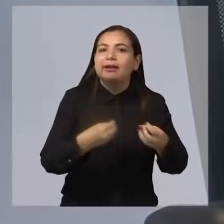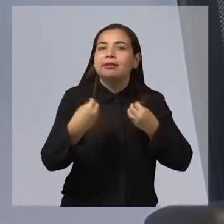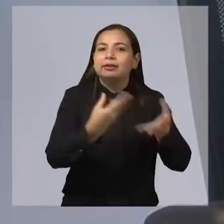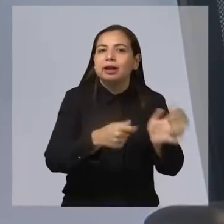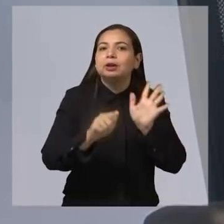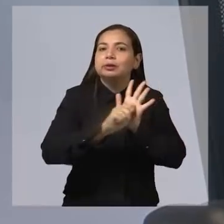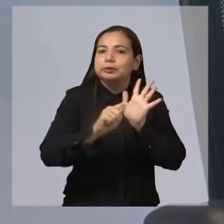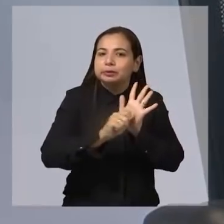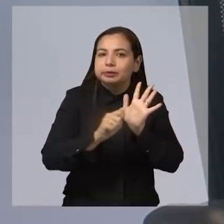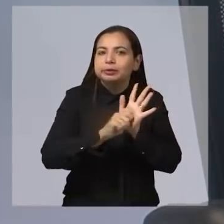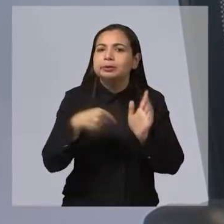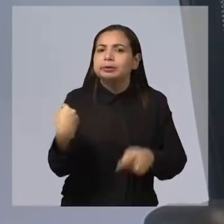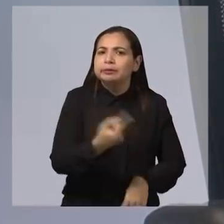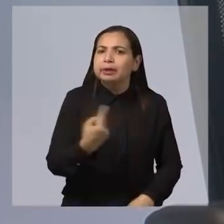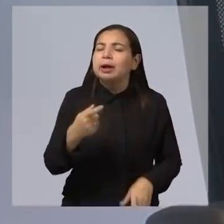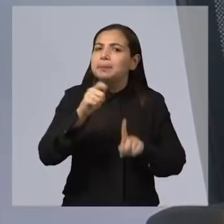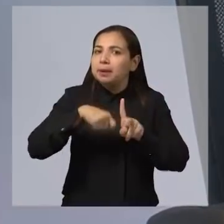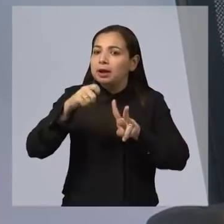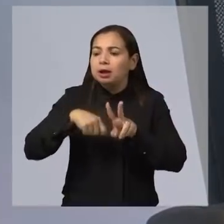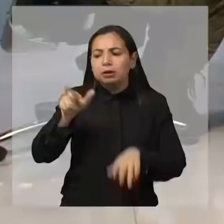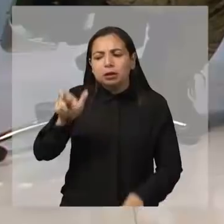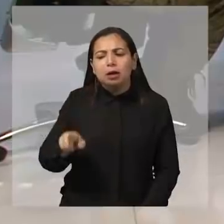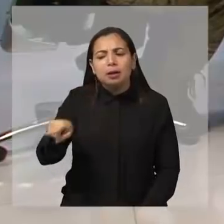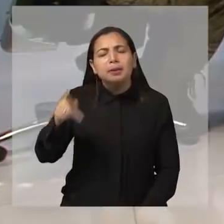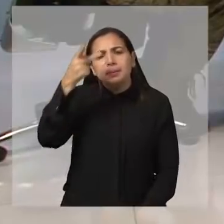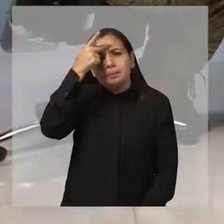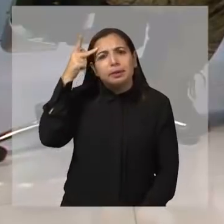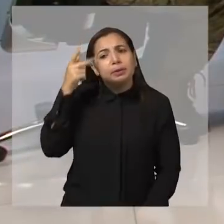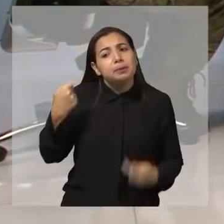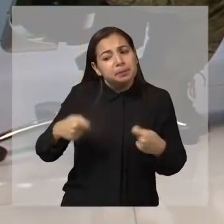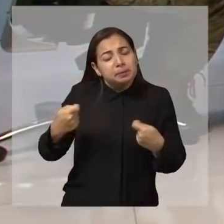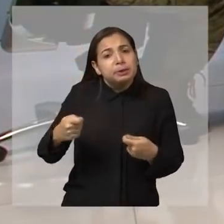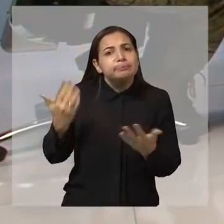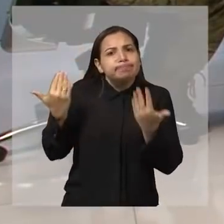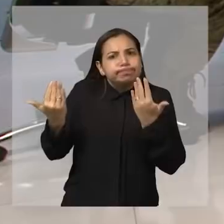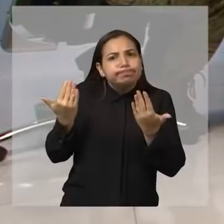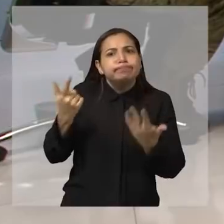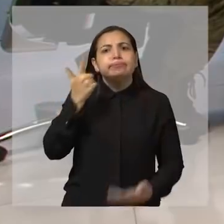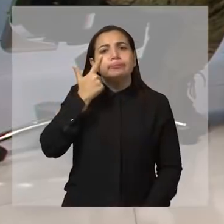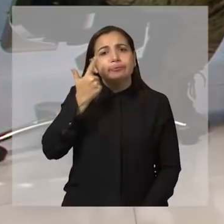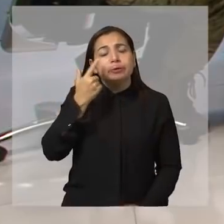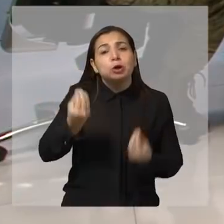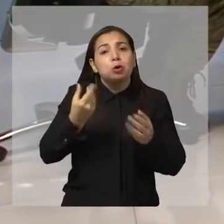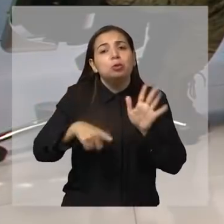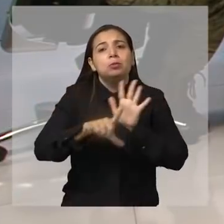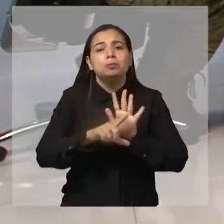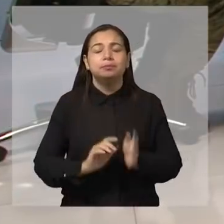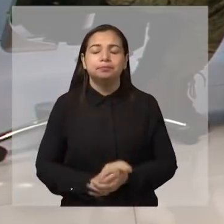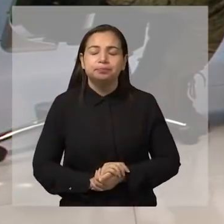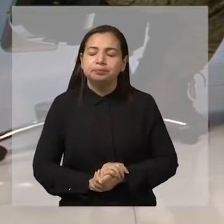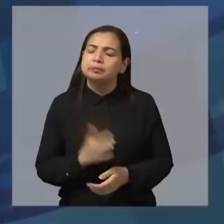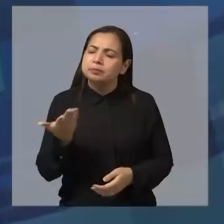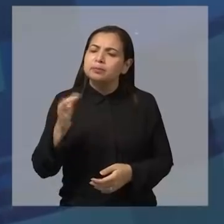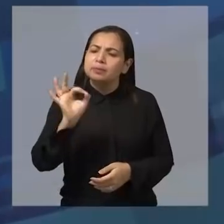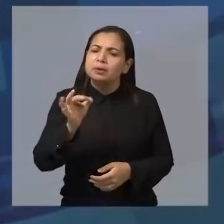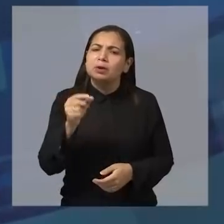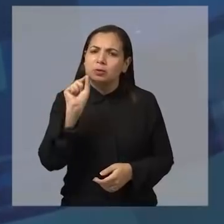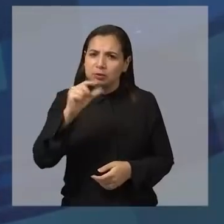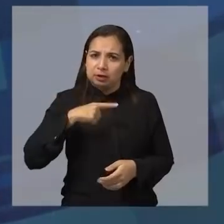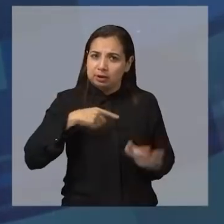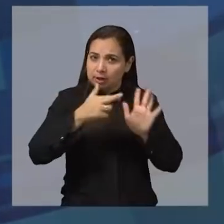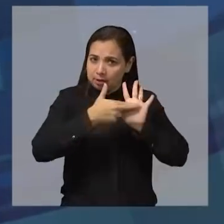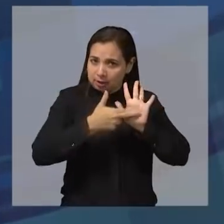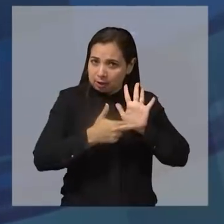levando droga. Quer dizer, uma pessoa dessa... Isso diz respeito às normas que regulamentam